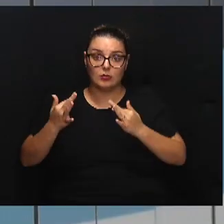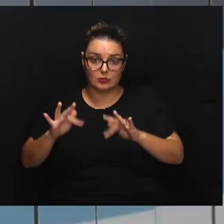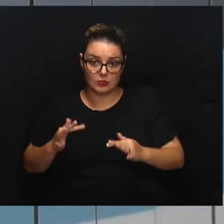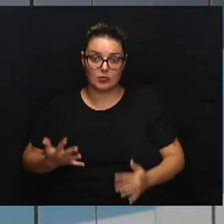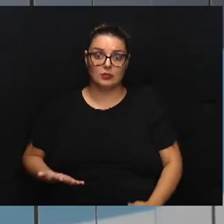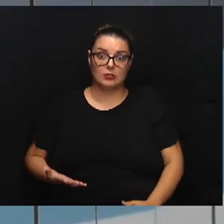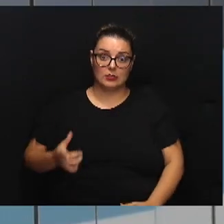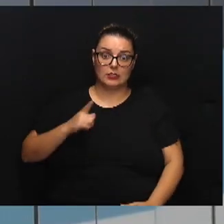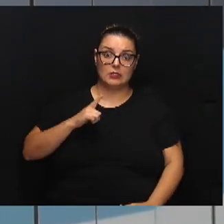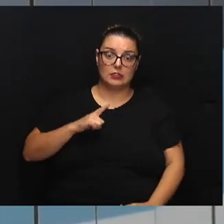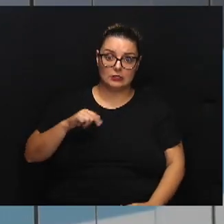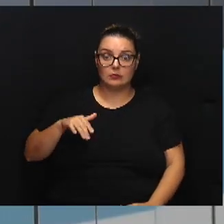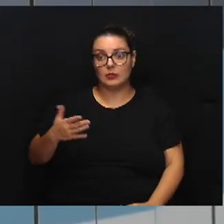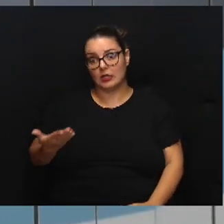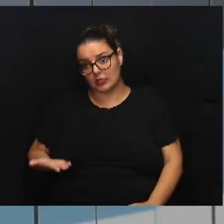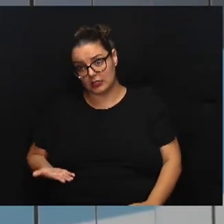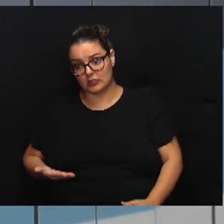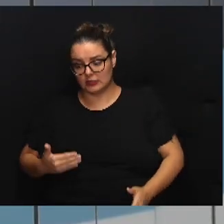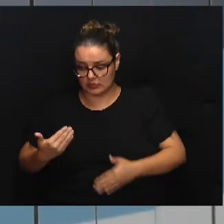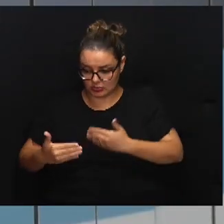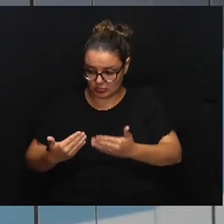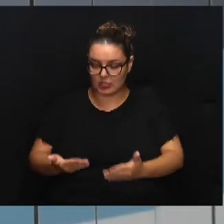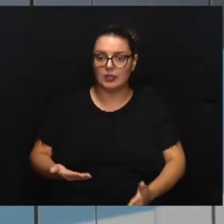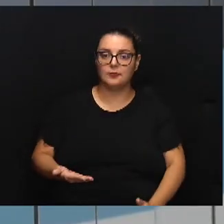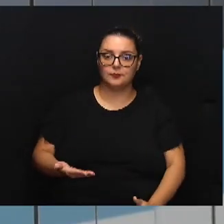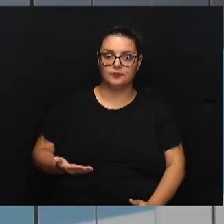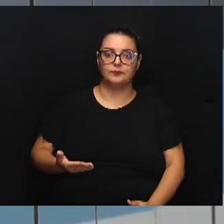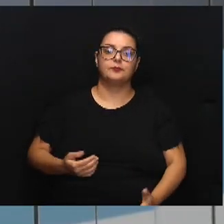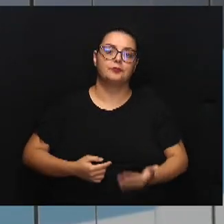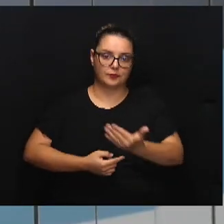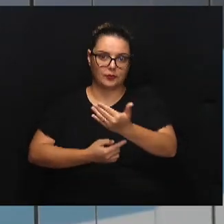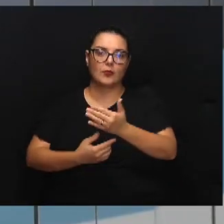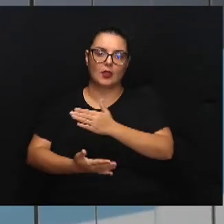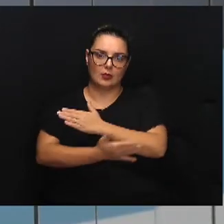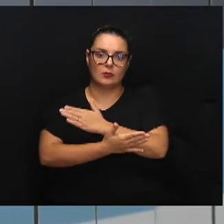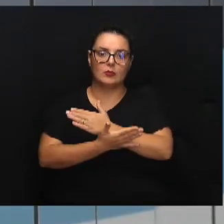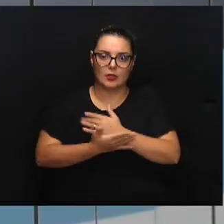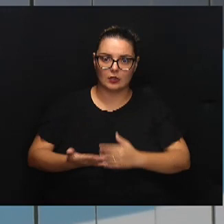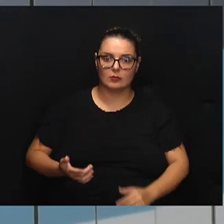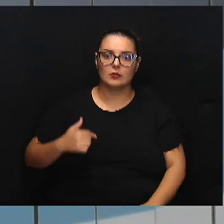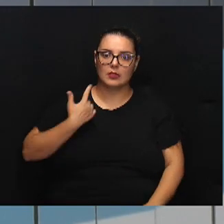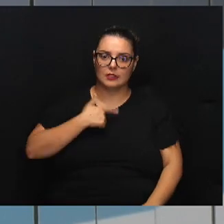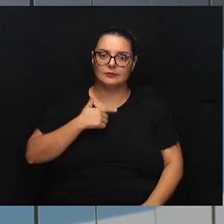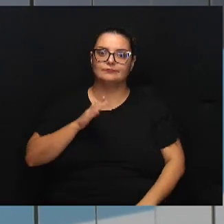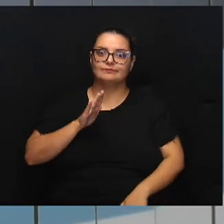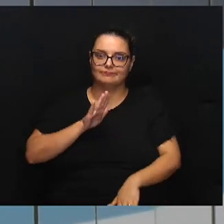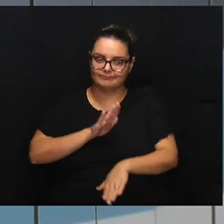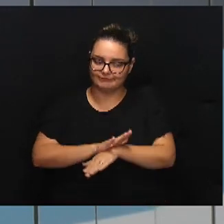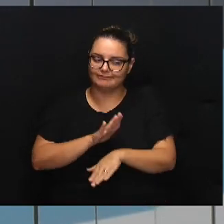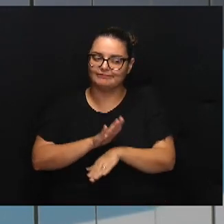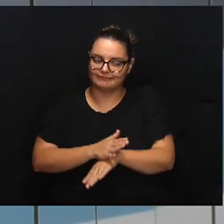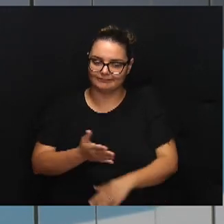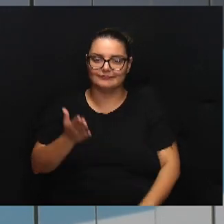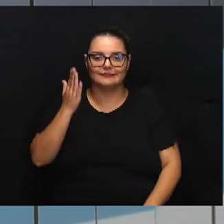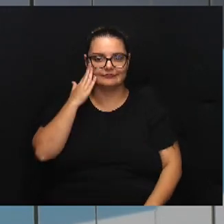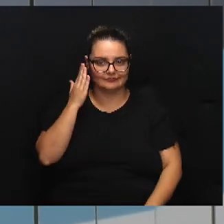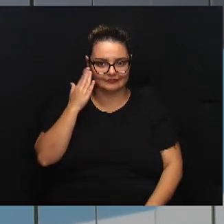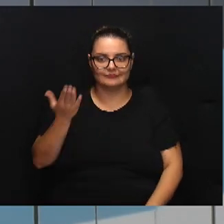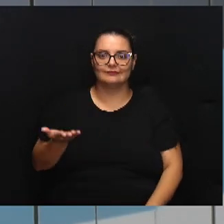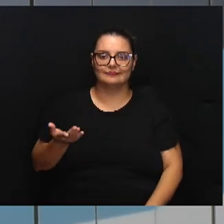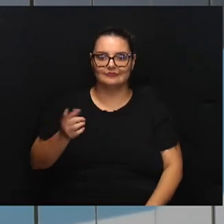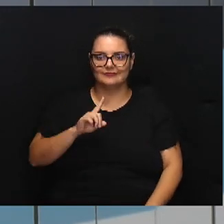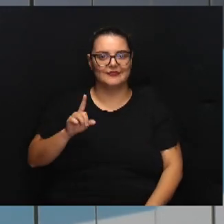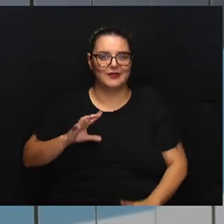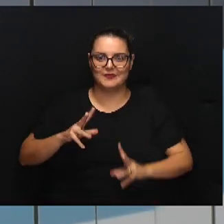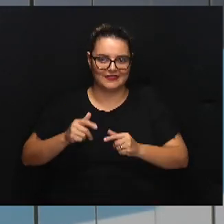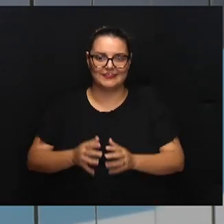mais esse procedimento, essa tecnologia para auxiliar. A gente sabe que ainda é difícil Não é para